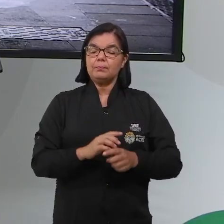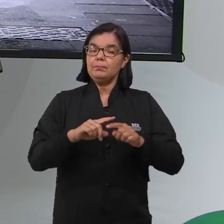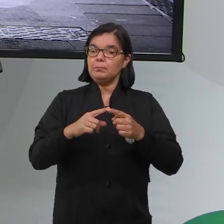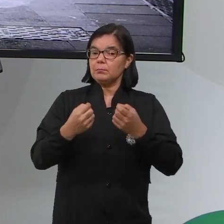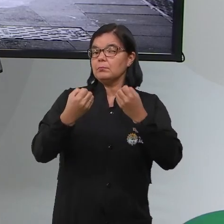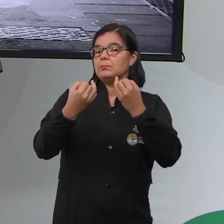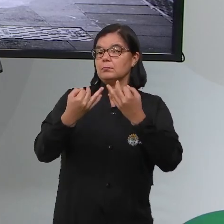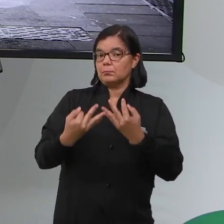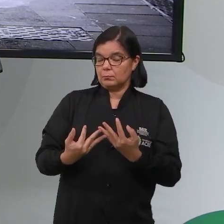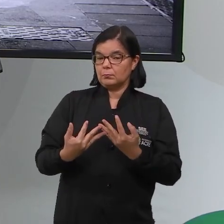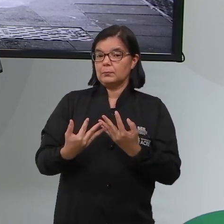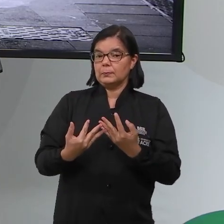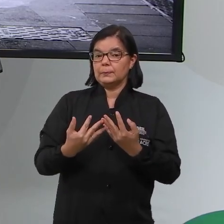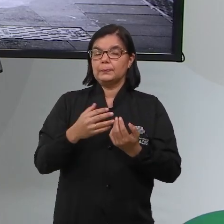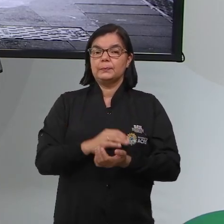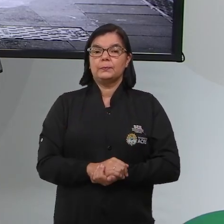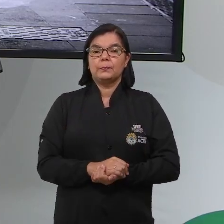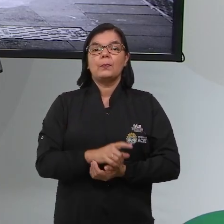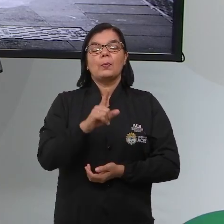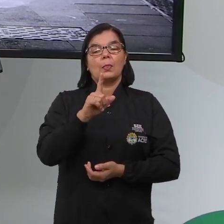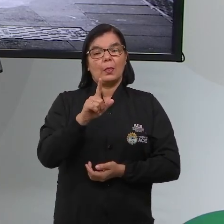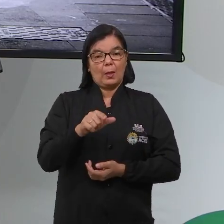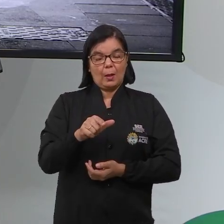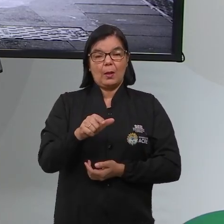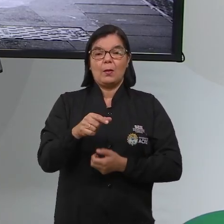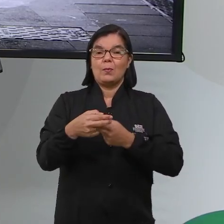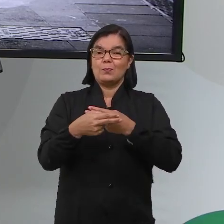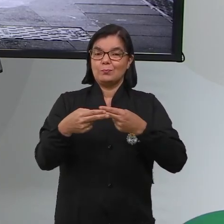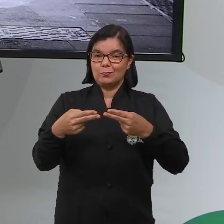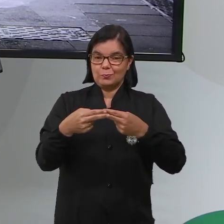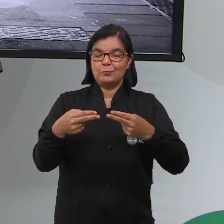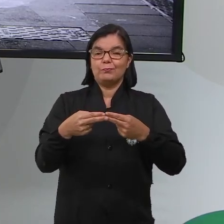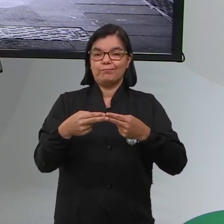uma coisa é fato, é uma situação de